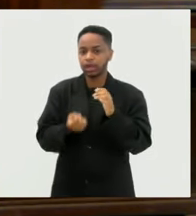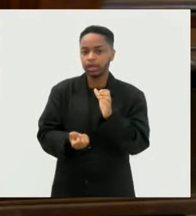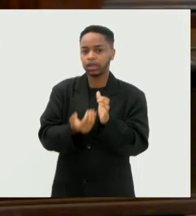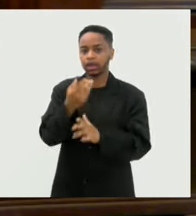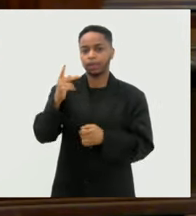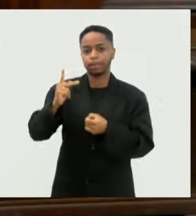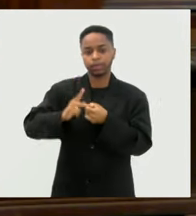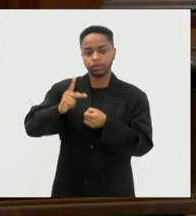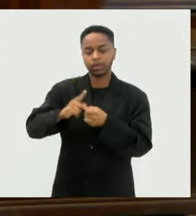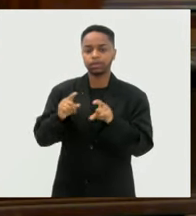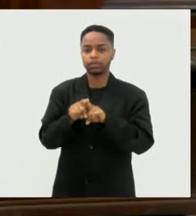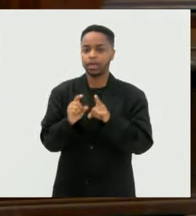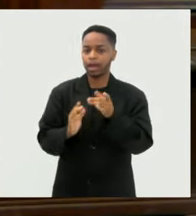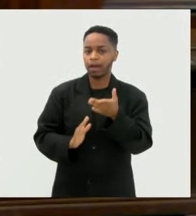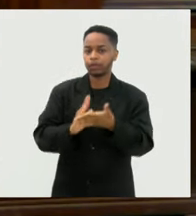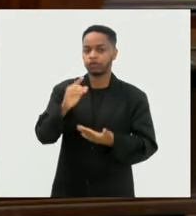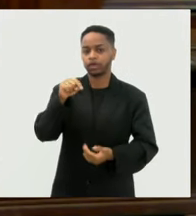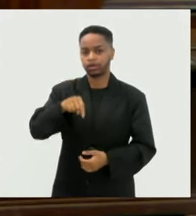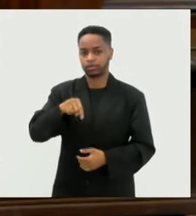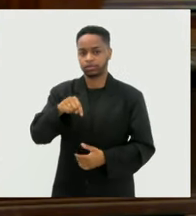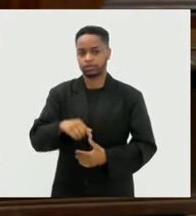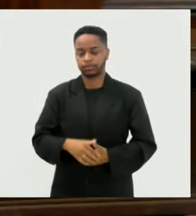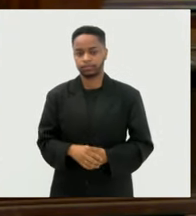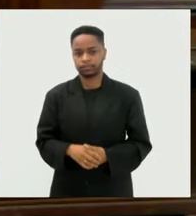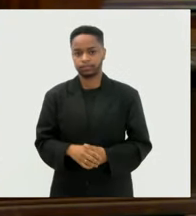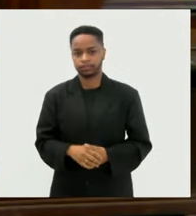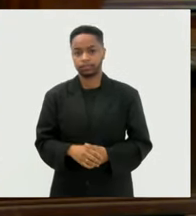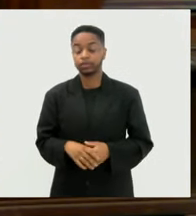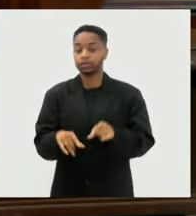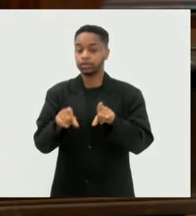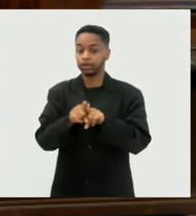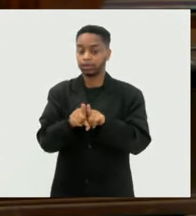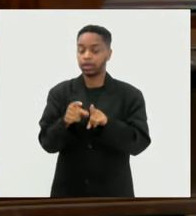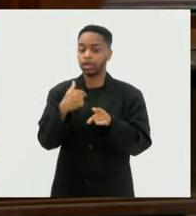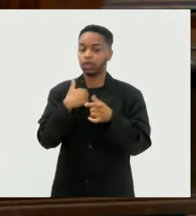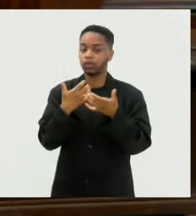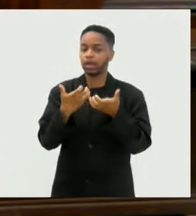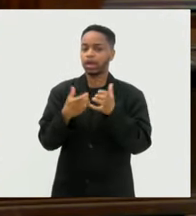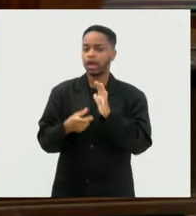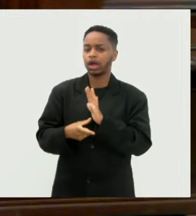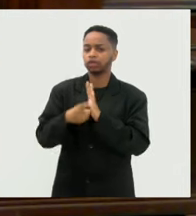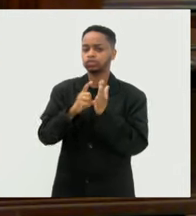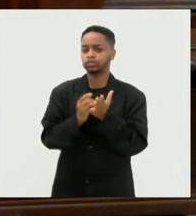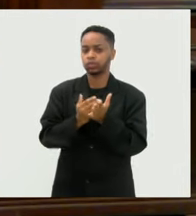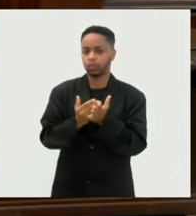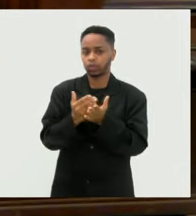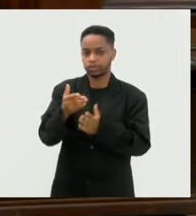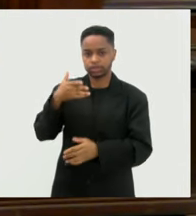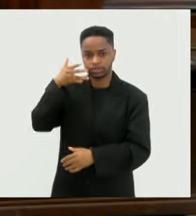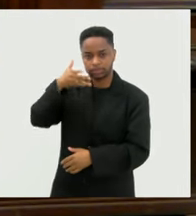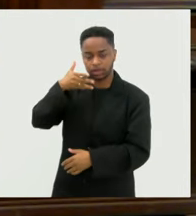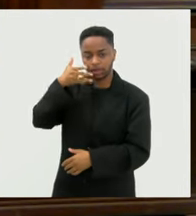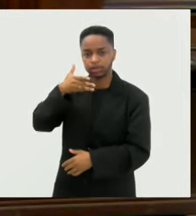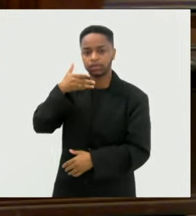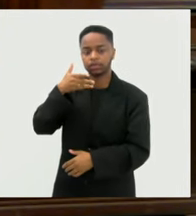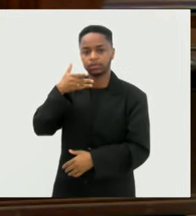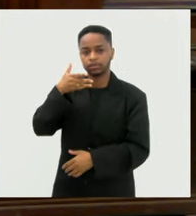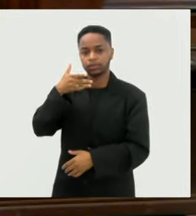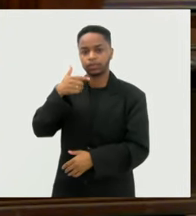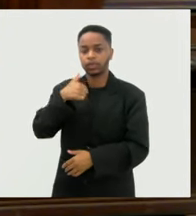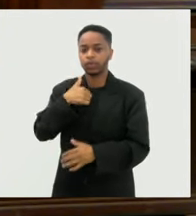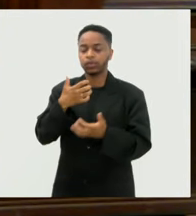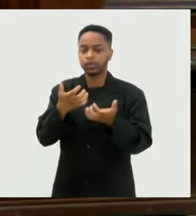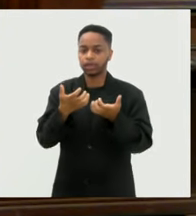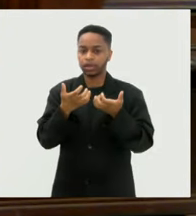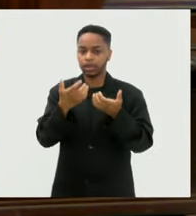aprovada nesse plenário. Quero também, senhor presidente, antes de começar o meu discurso, quero